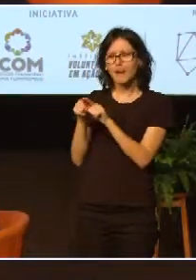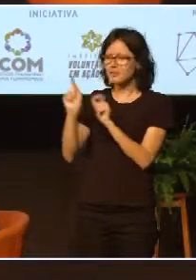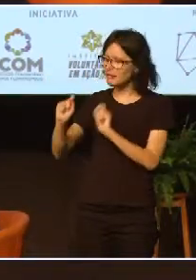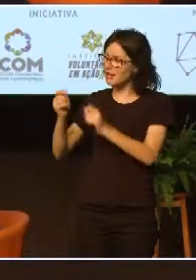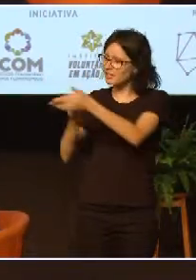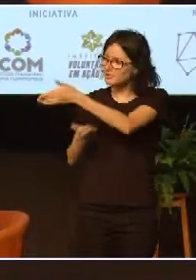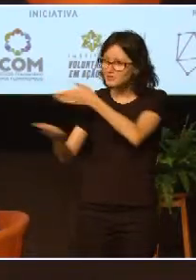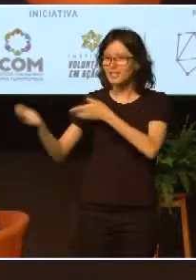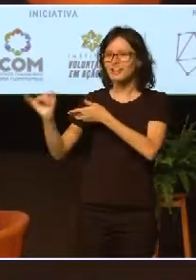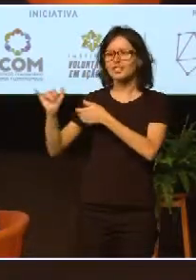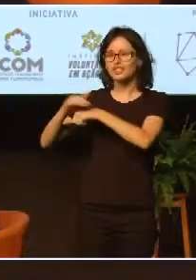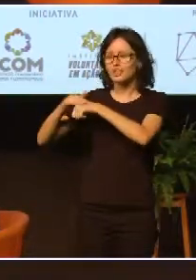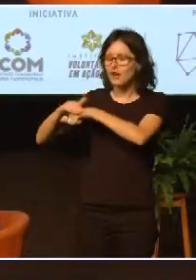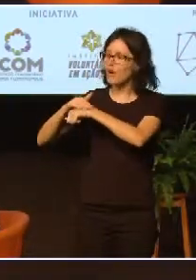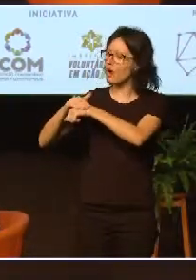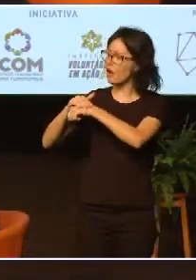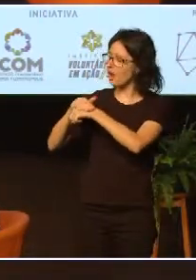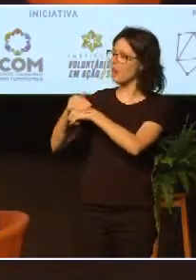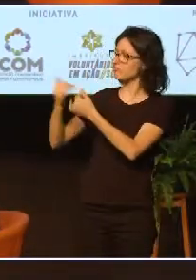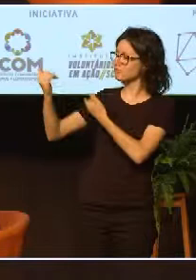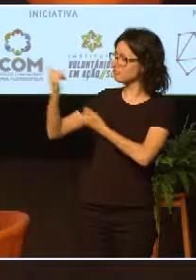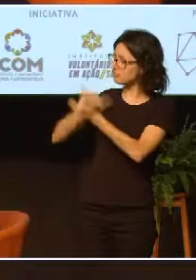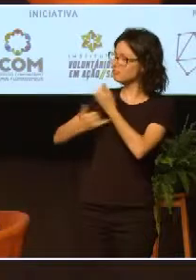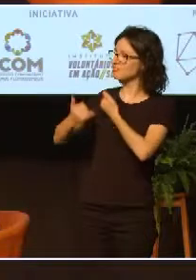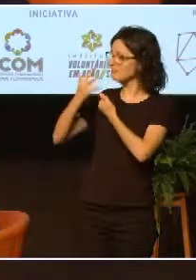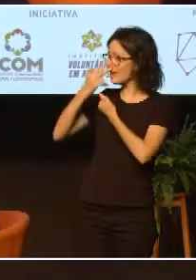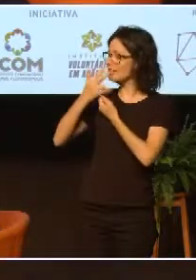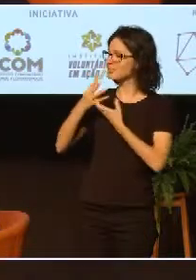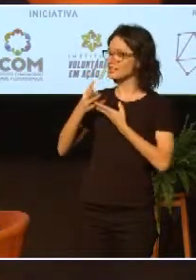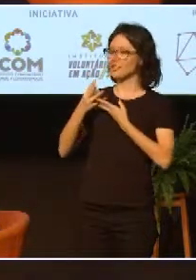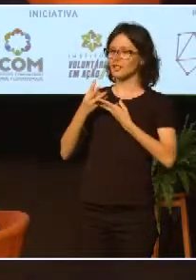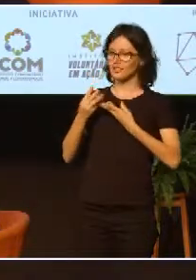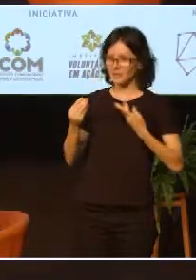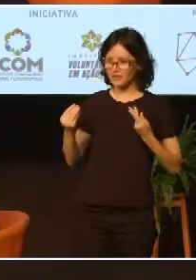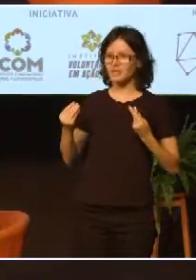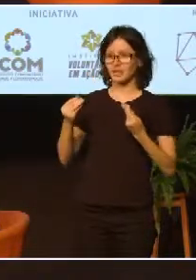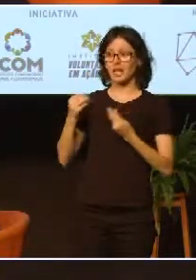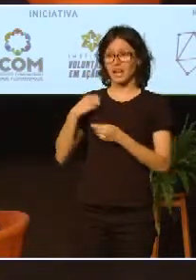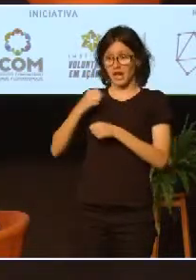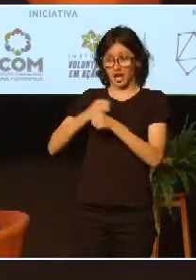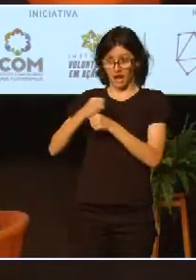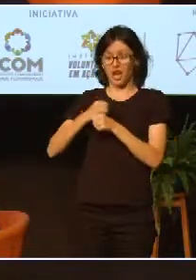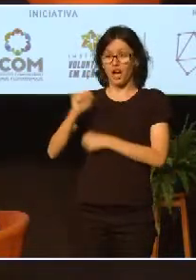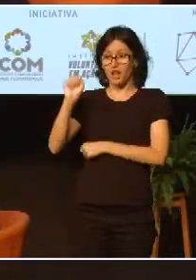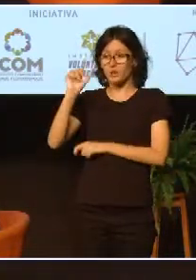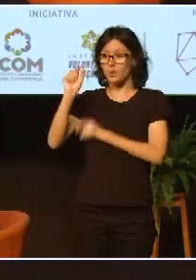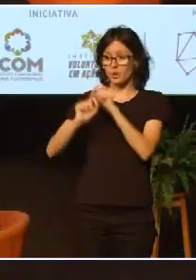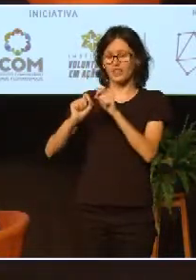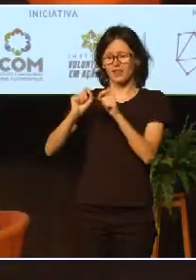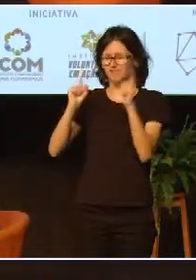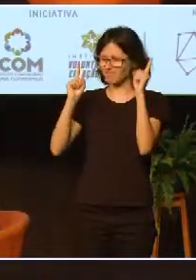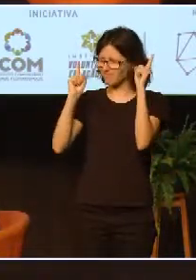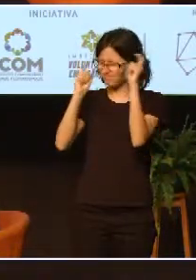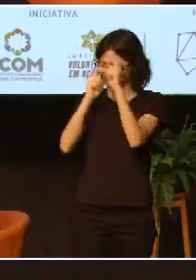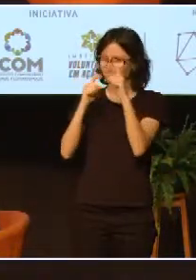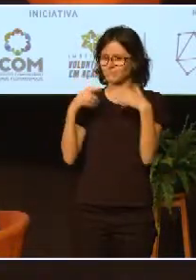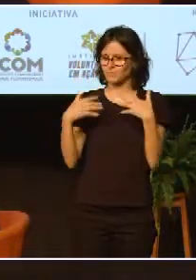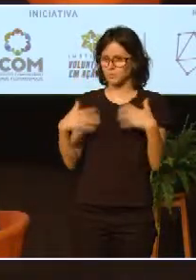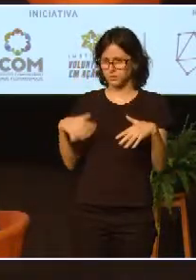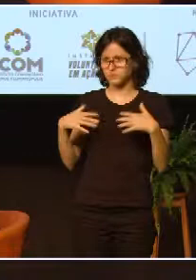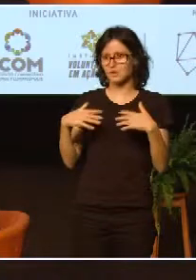e só o fato de você ouvir já dá um acalanto. Esse ano eu passei por uma dificuldade muito grande, assim, do ponto de